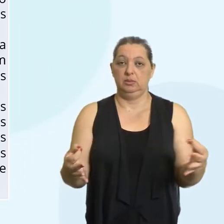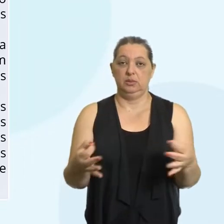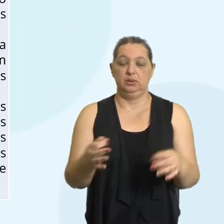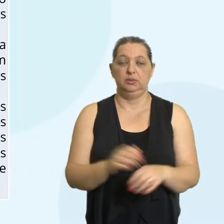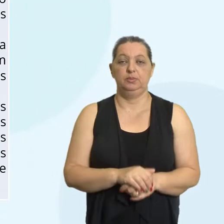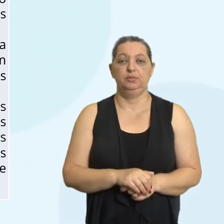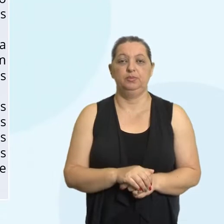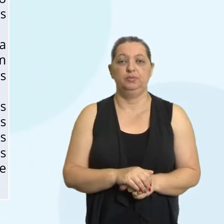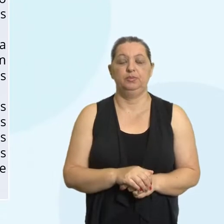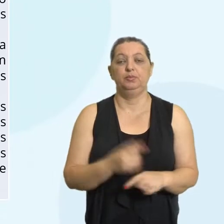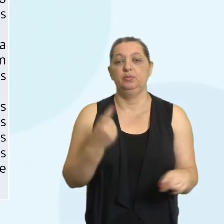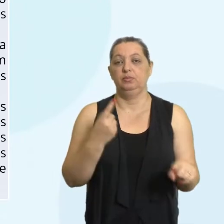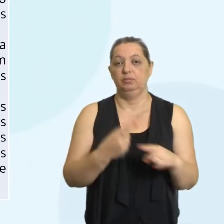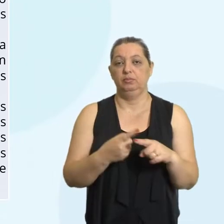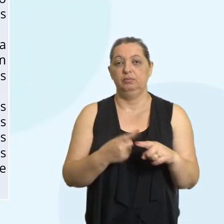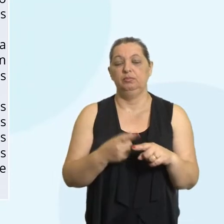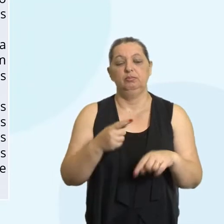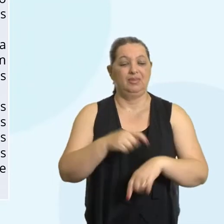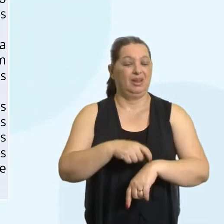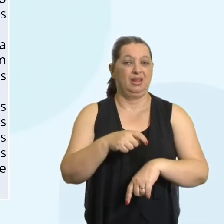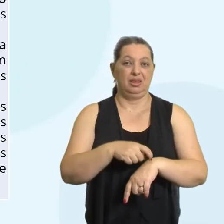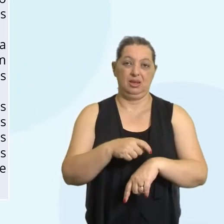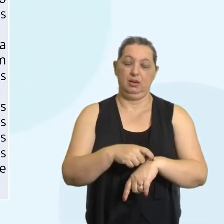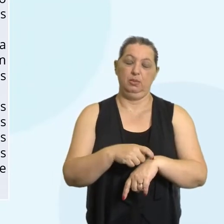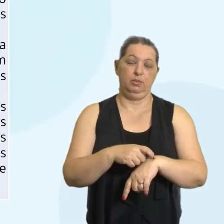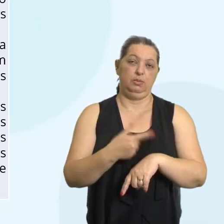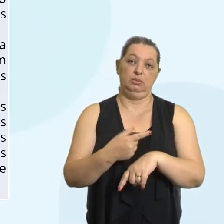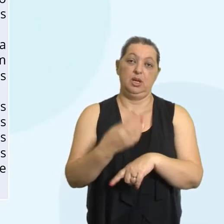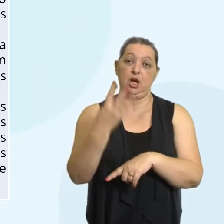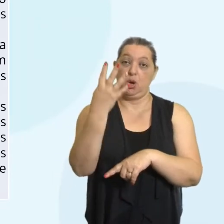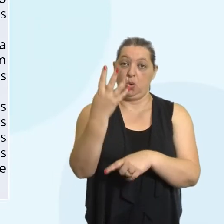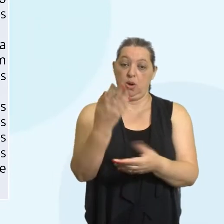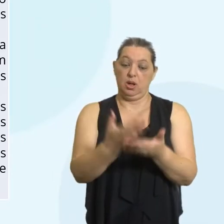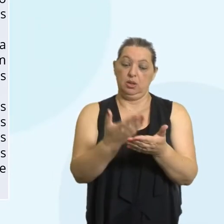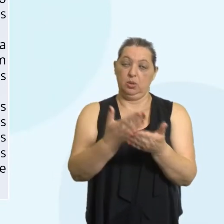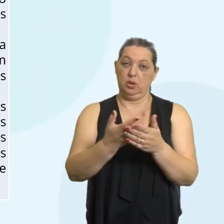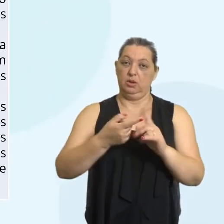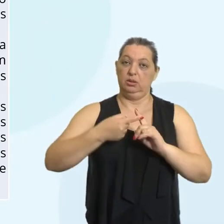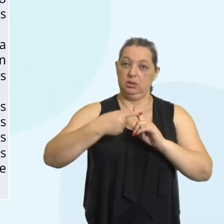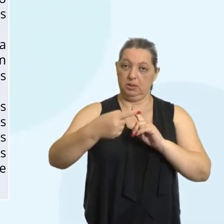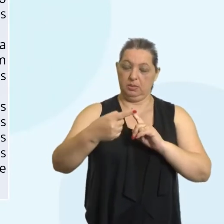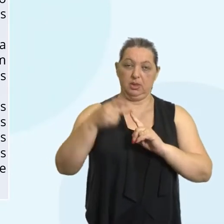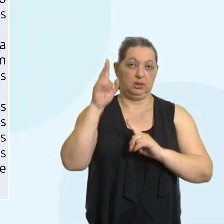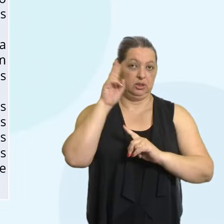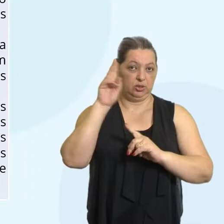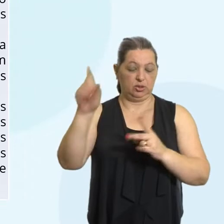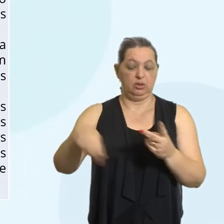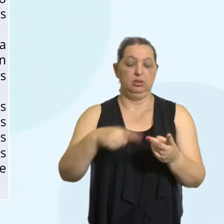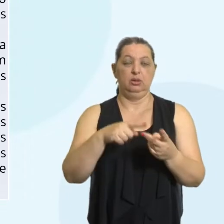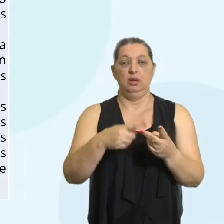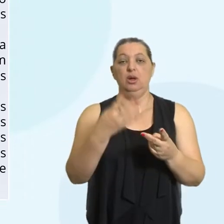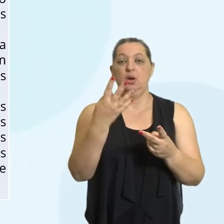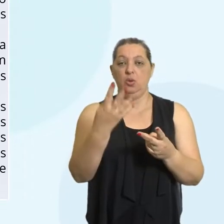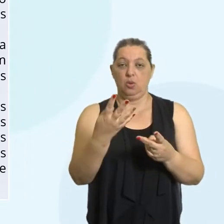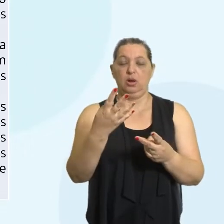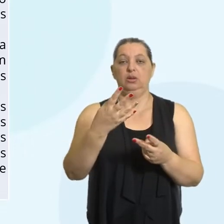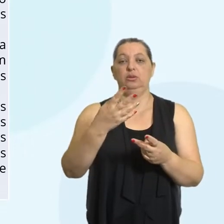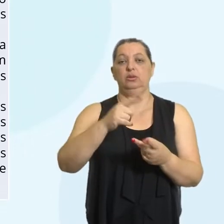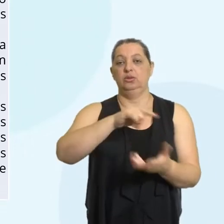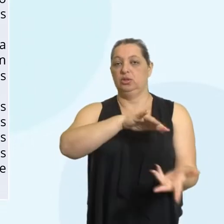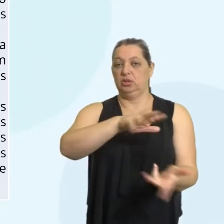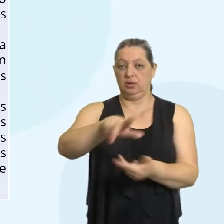até porque o tempo que a gente tem são quatro aulas semanais de história quatro aulas semanais geografia